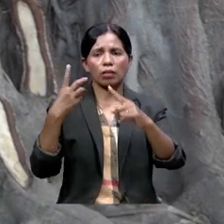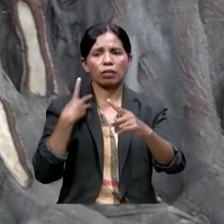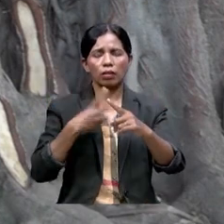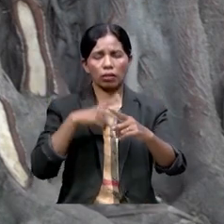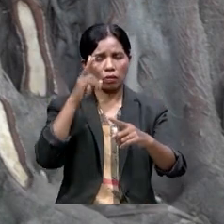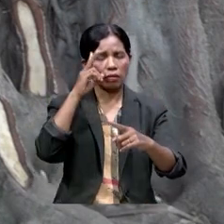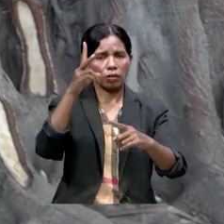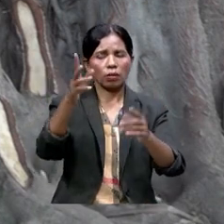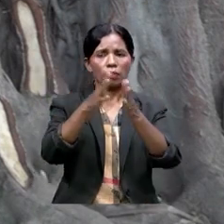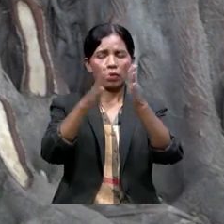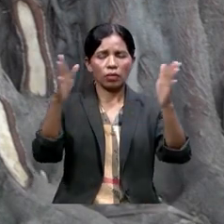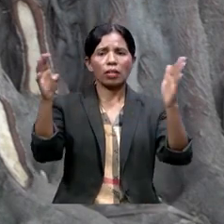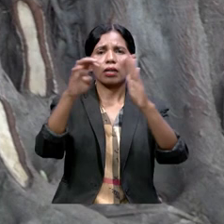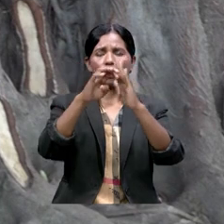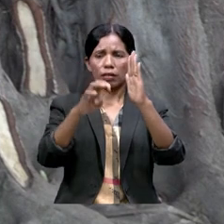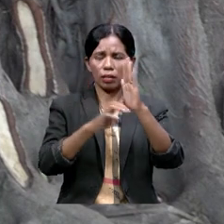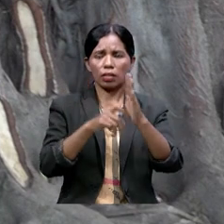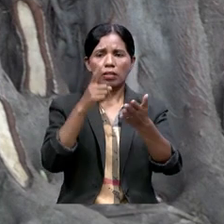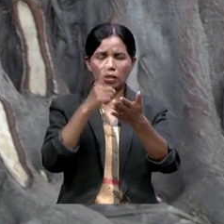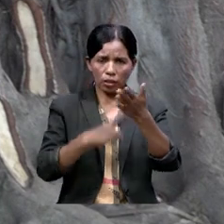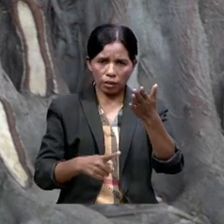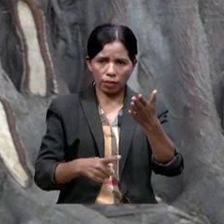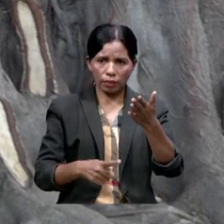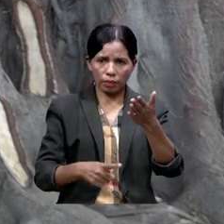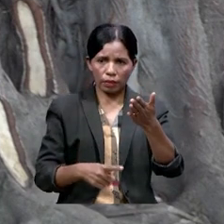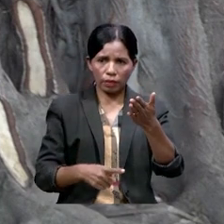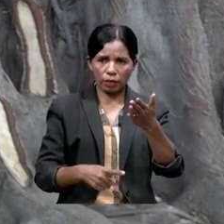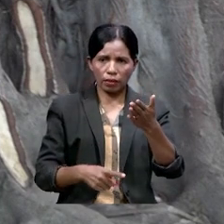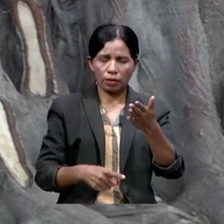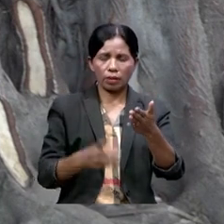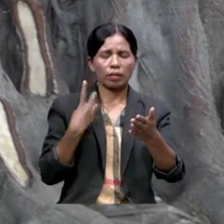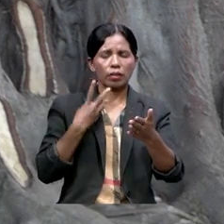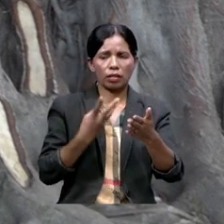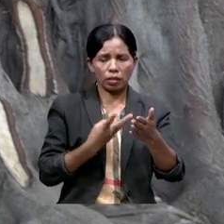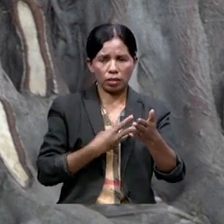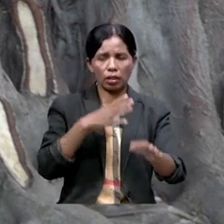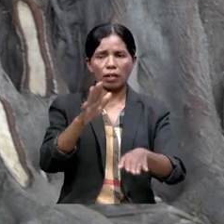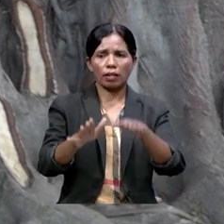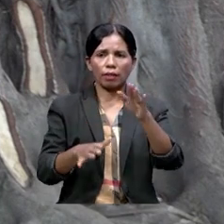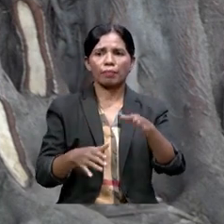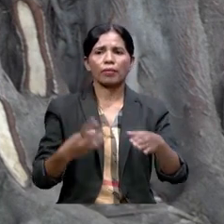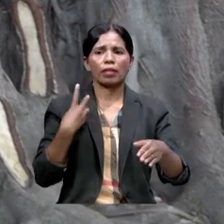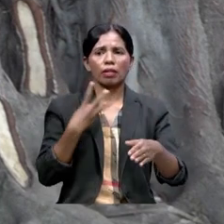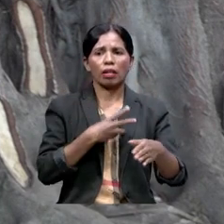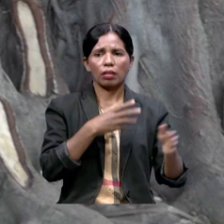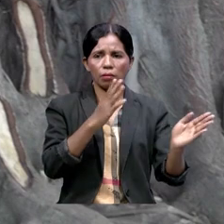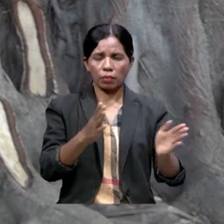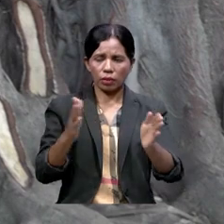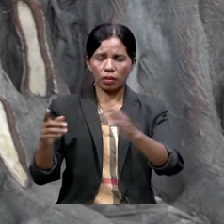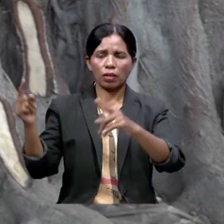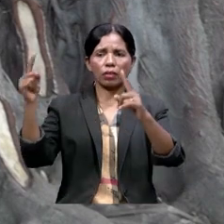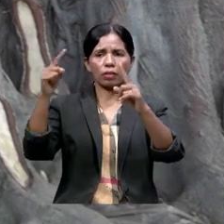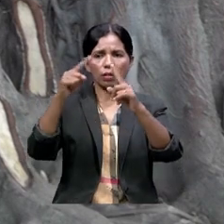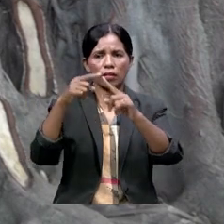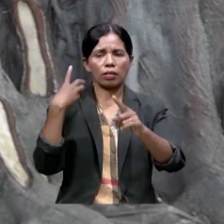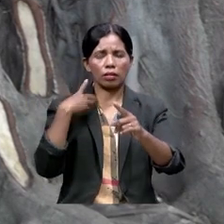visão boti de estado niang ne saida mak sai sasidi durante ita lao no iha ita ni proceso ato to atinge ita